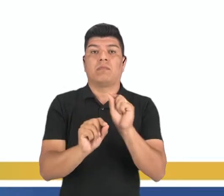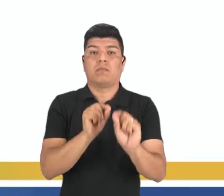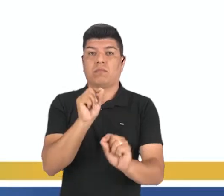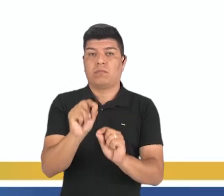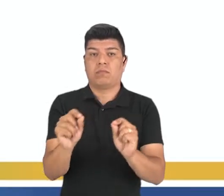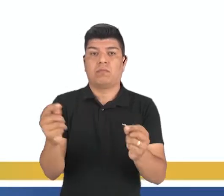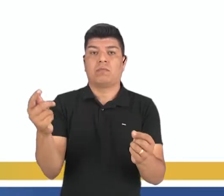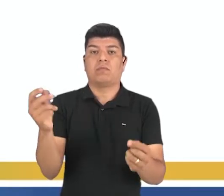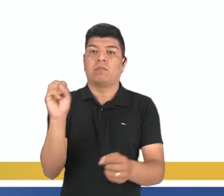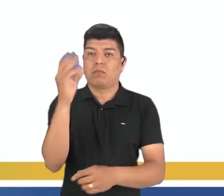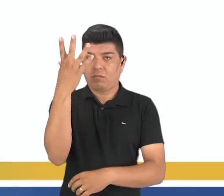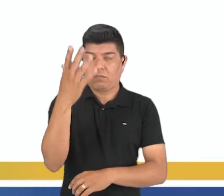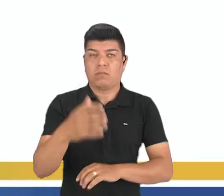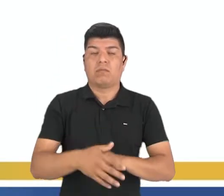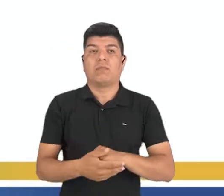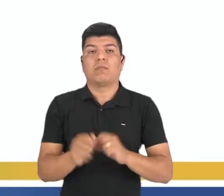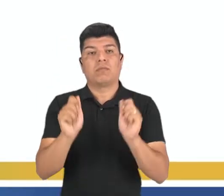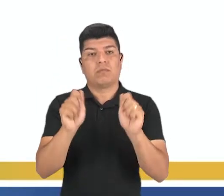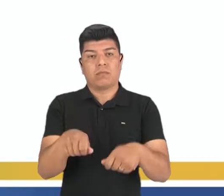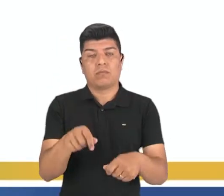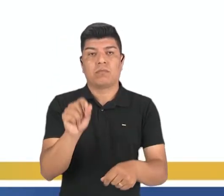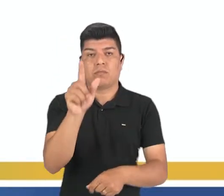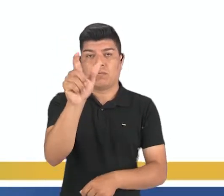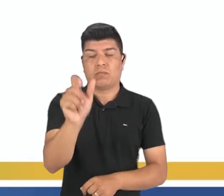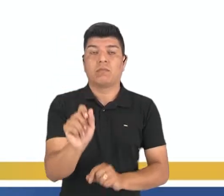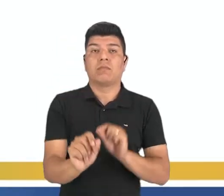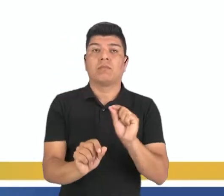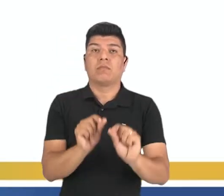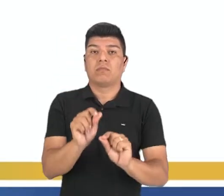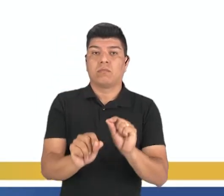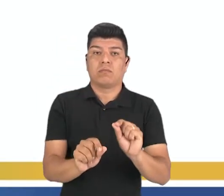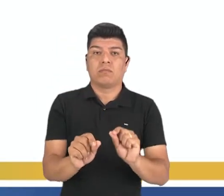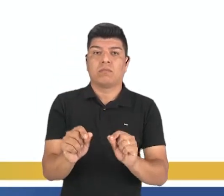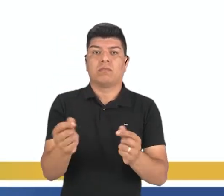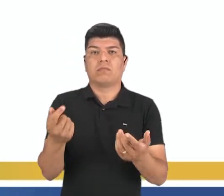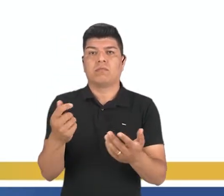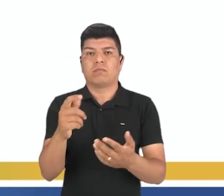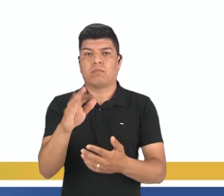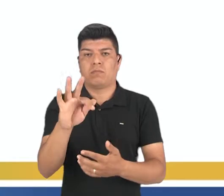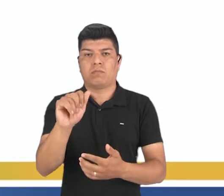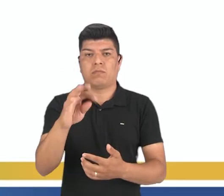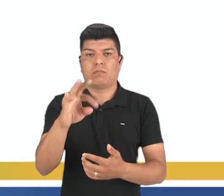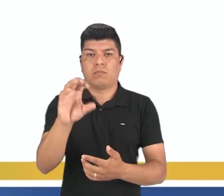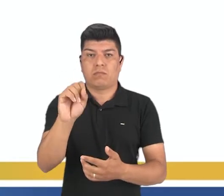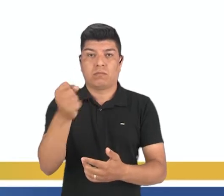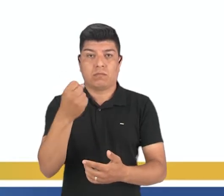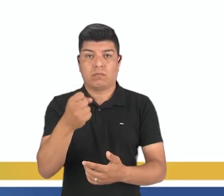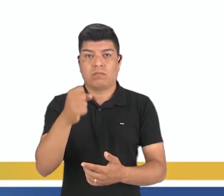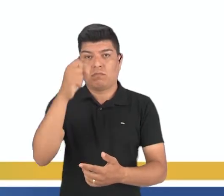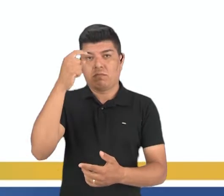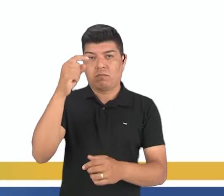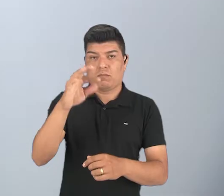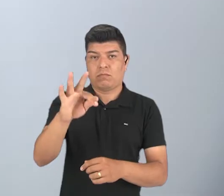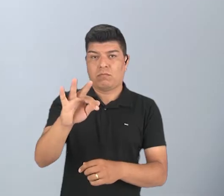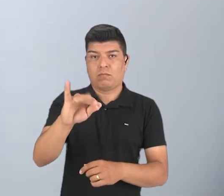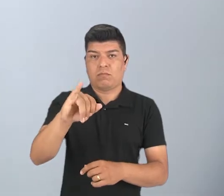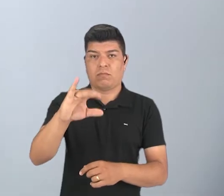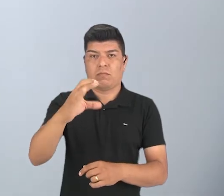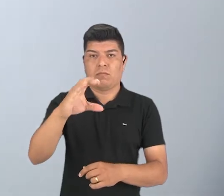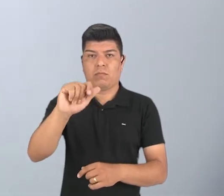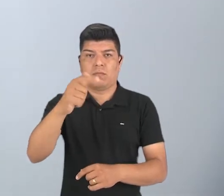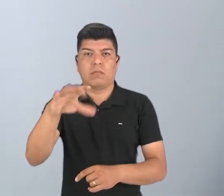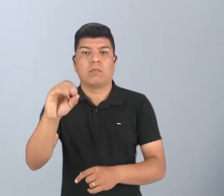determinado acontecimento, podendo ser estes fatos ou ficção. Então, quando nós falamos aí